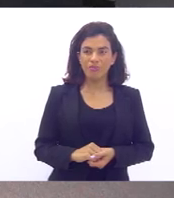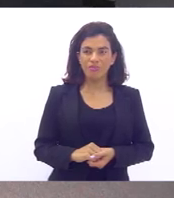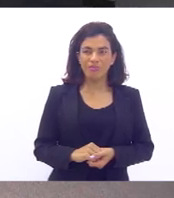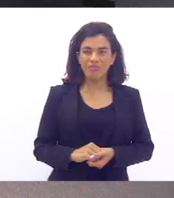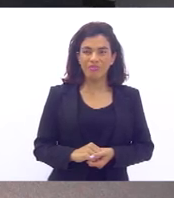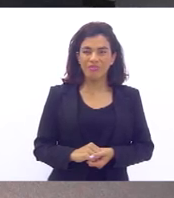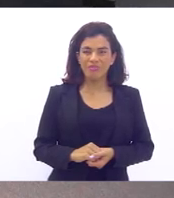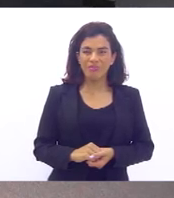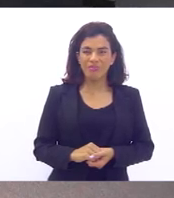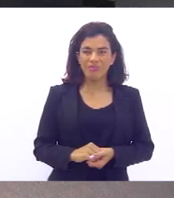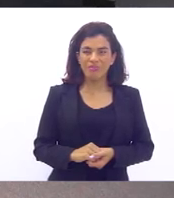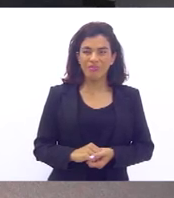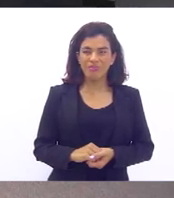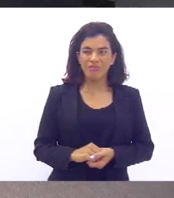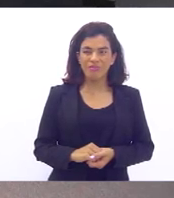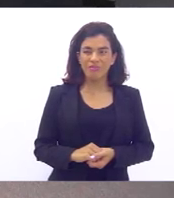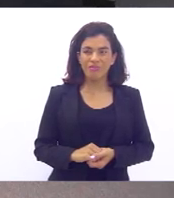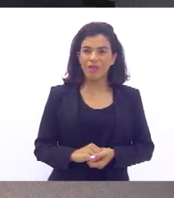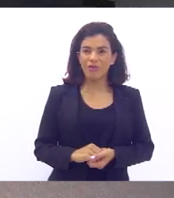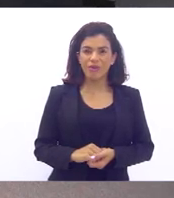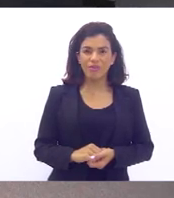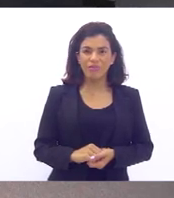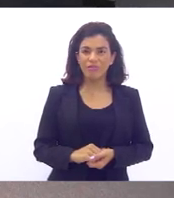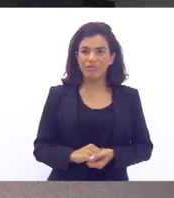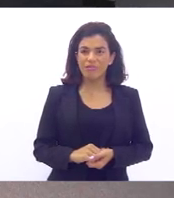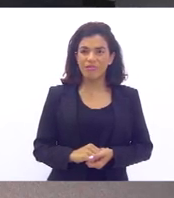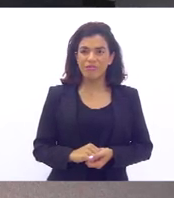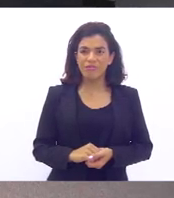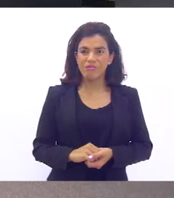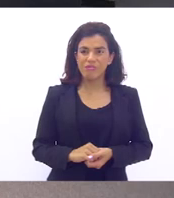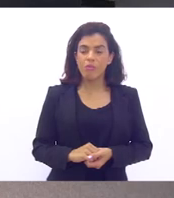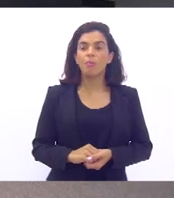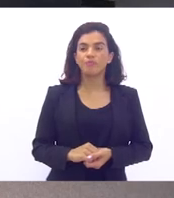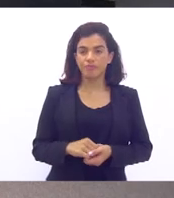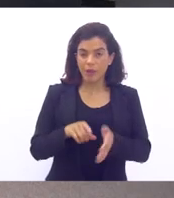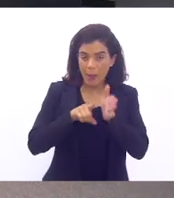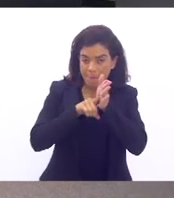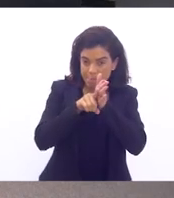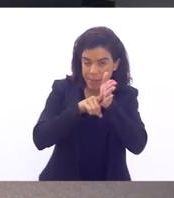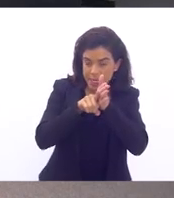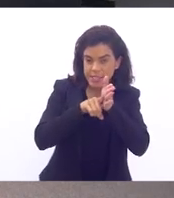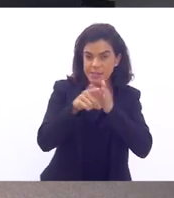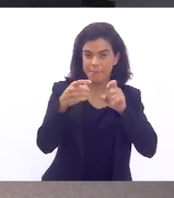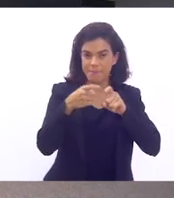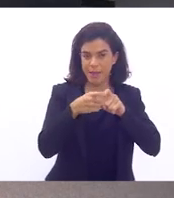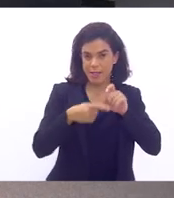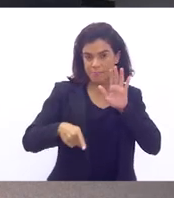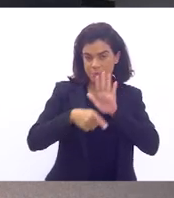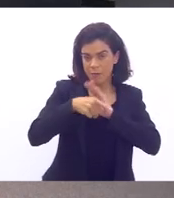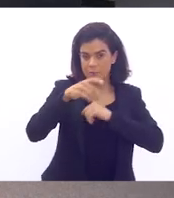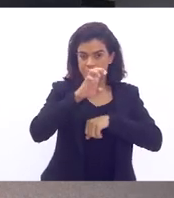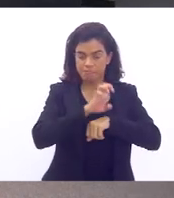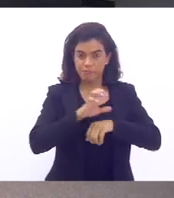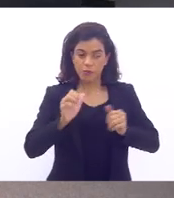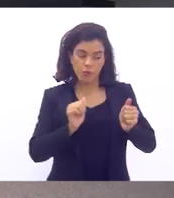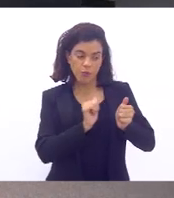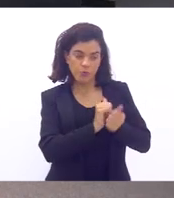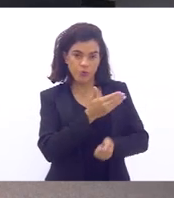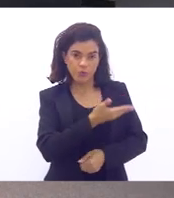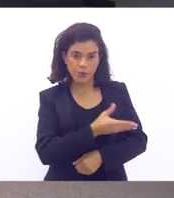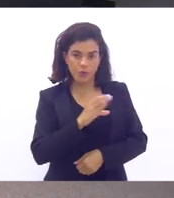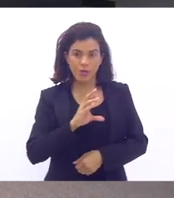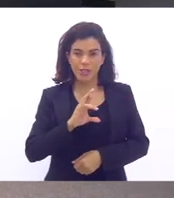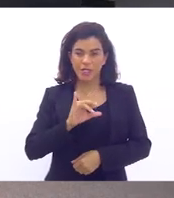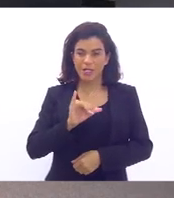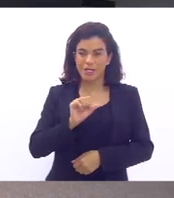melenga sou superintendente da perícia médica do Estado tô aqui junto com a Cristina Pena